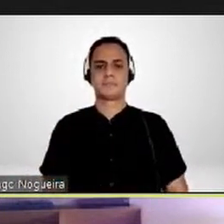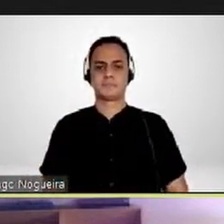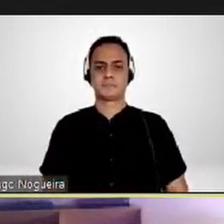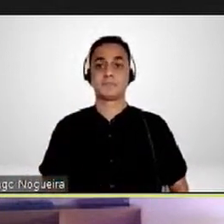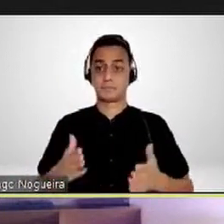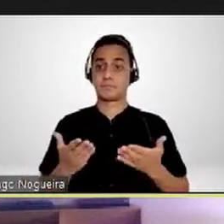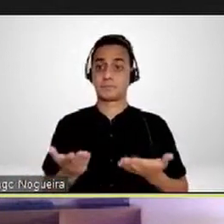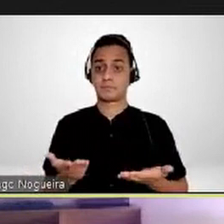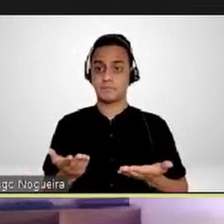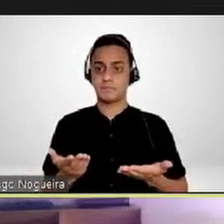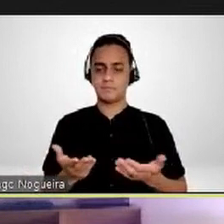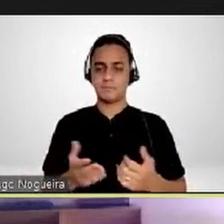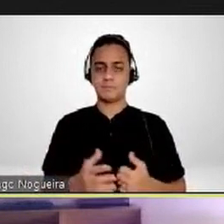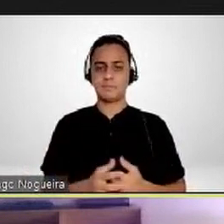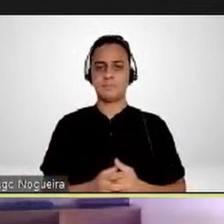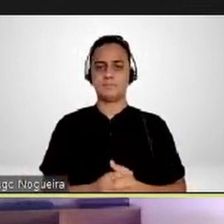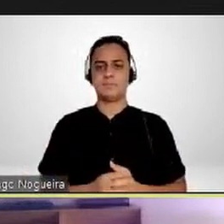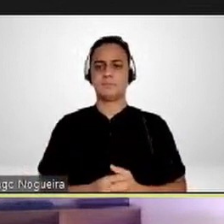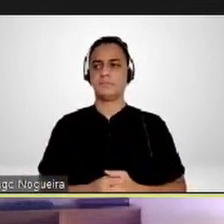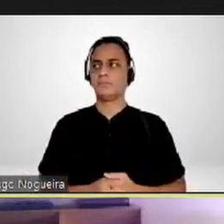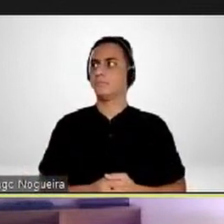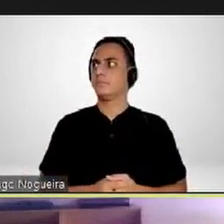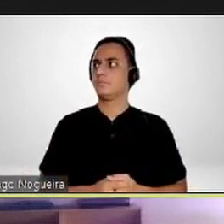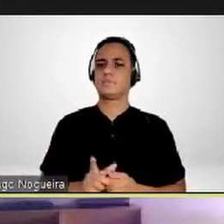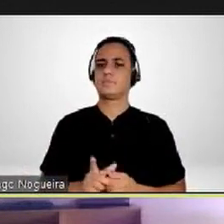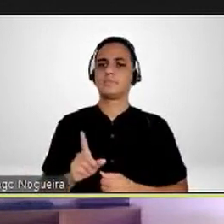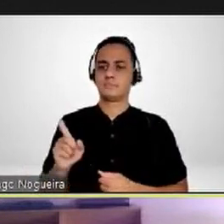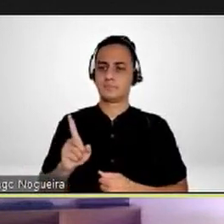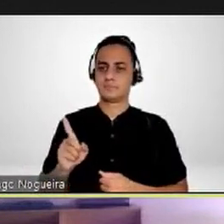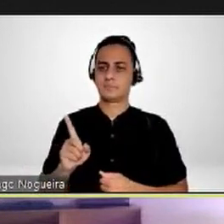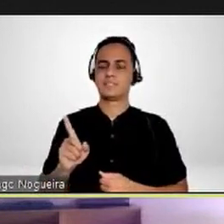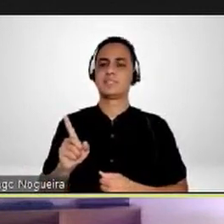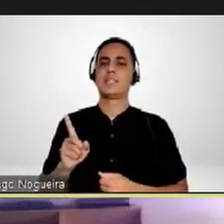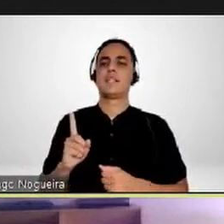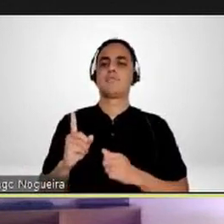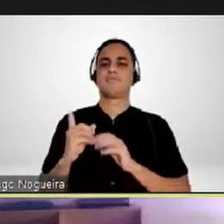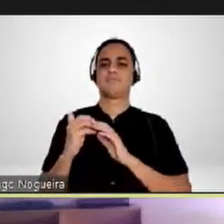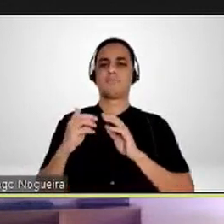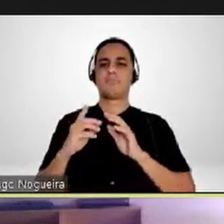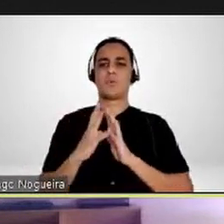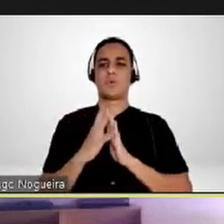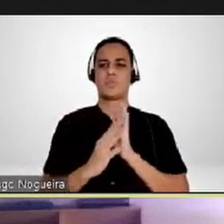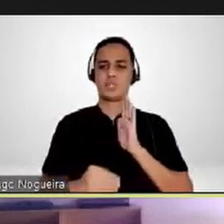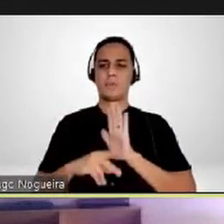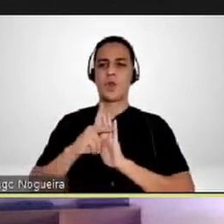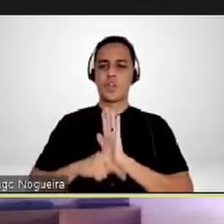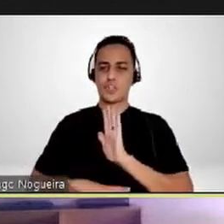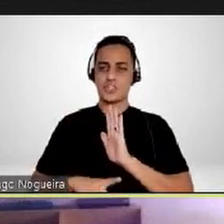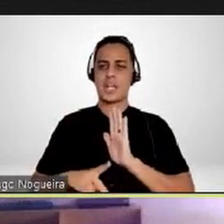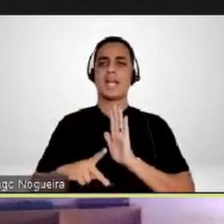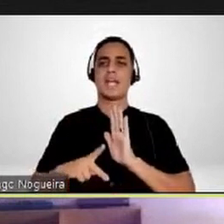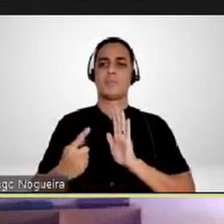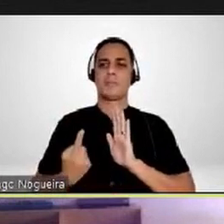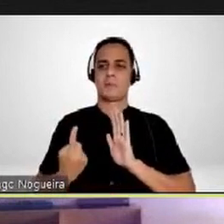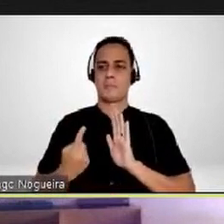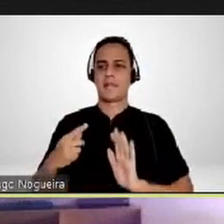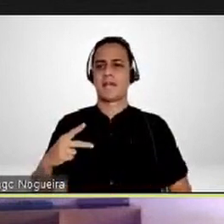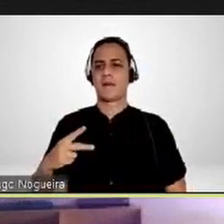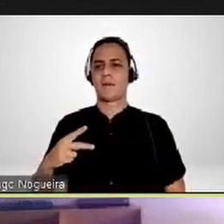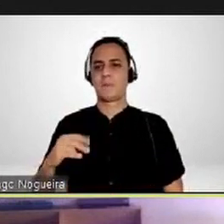aqui é a amostra do projeto piloto, né, que a pesquisa está em andamento, né?